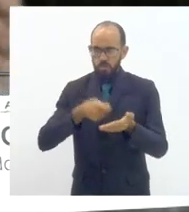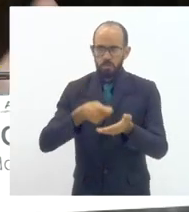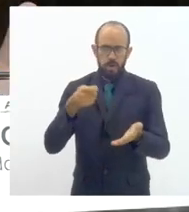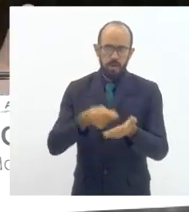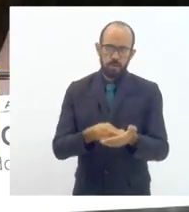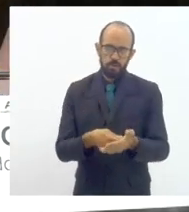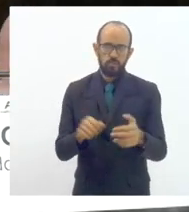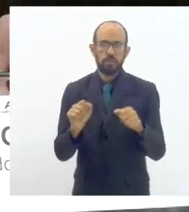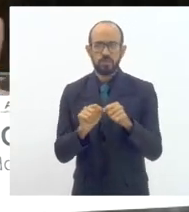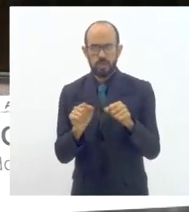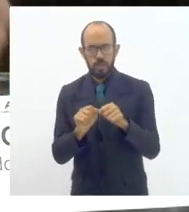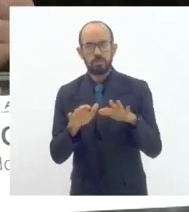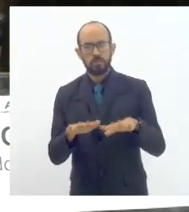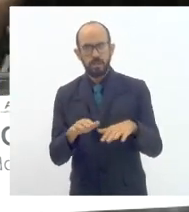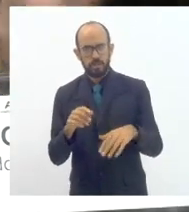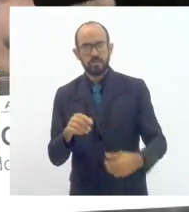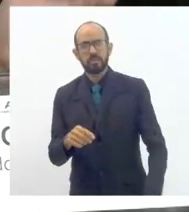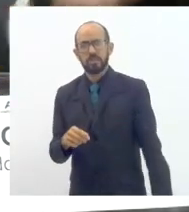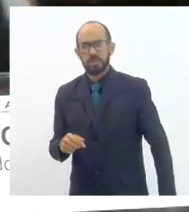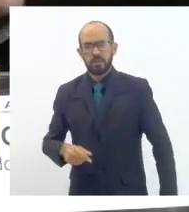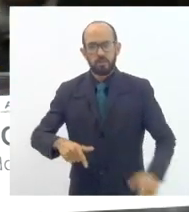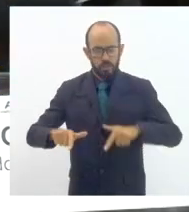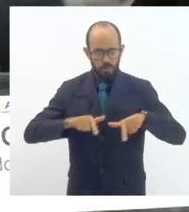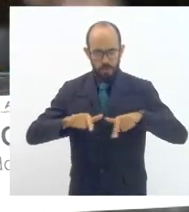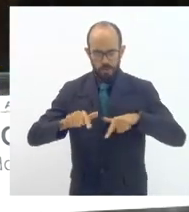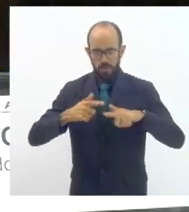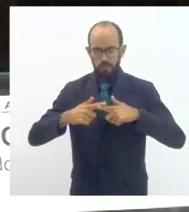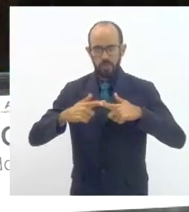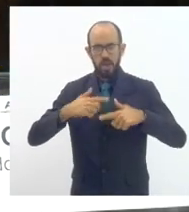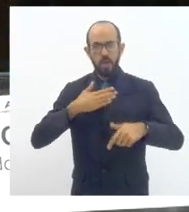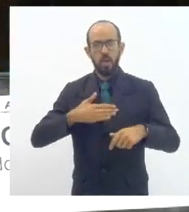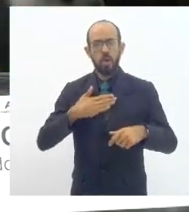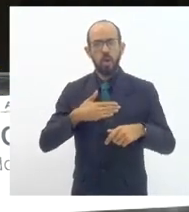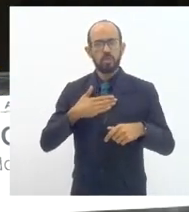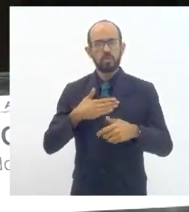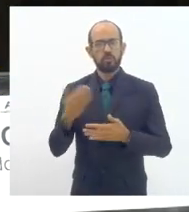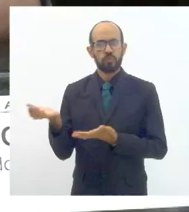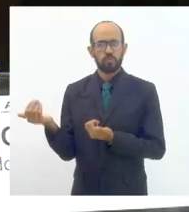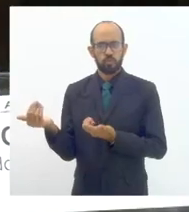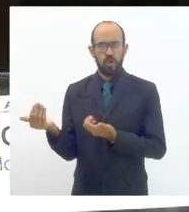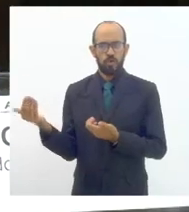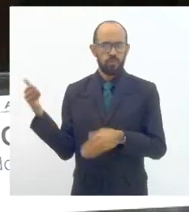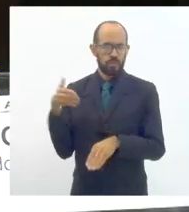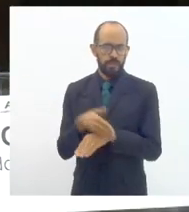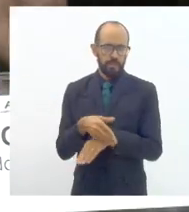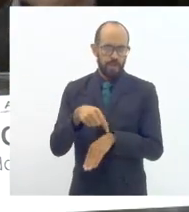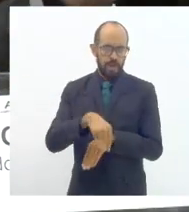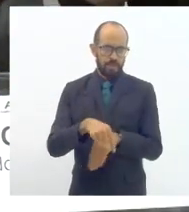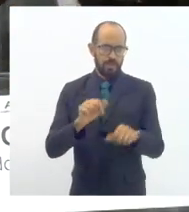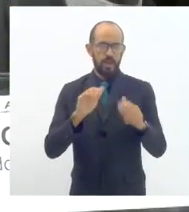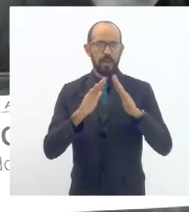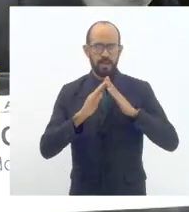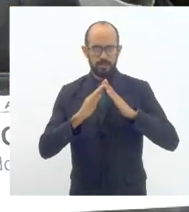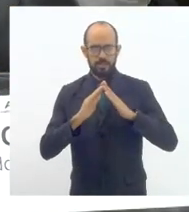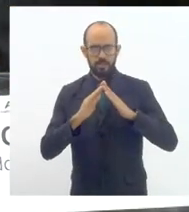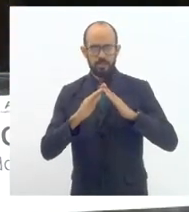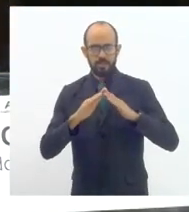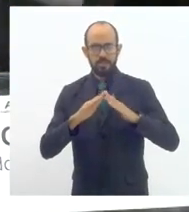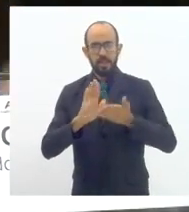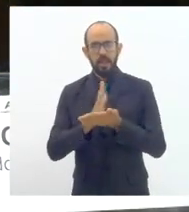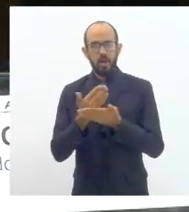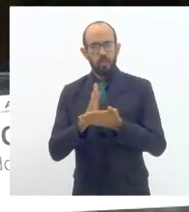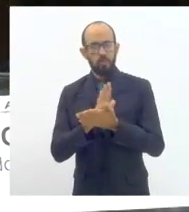fazê-lo, mas fazem, porque também tem brilho nos olhos ao ver vocês ocupando esses espaços. Muito obrigado, pessoal, que nem sempre aparece na